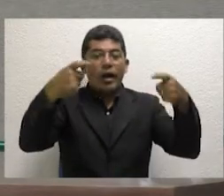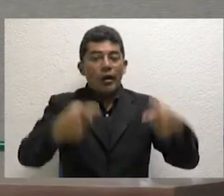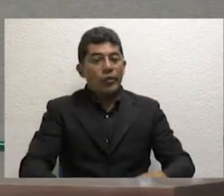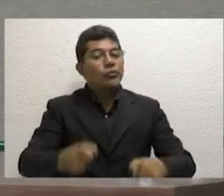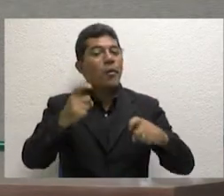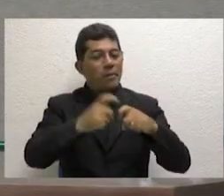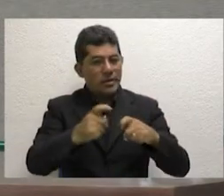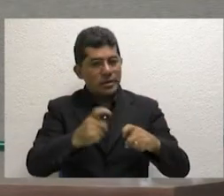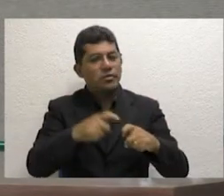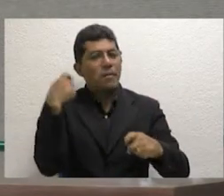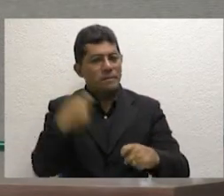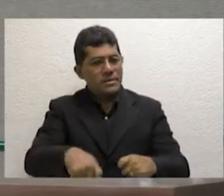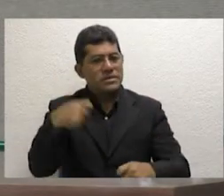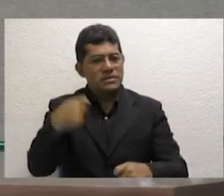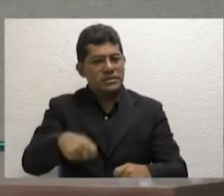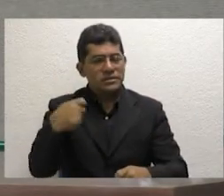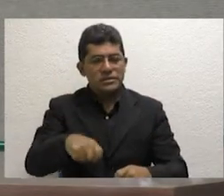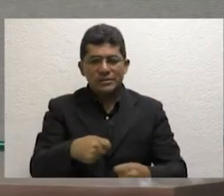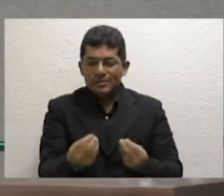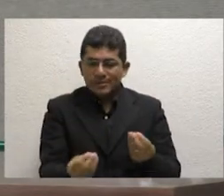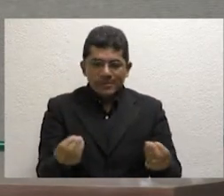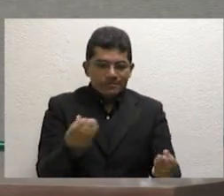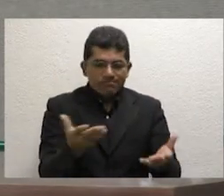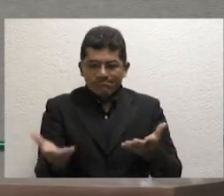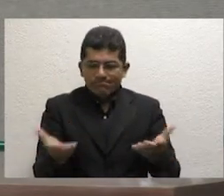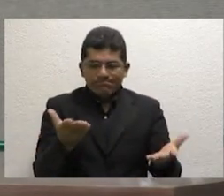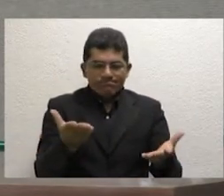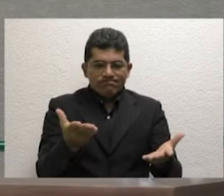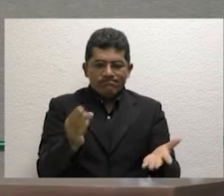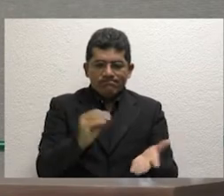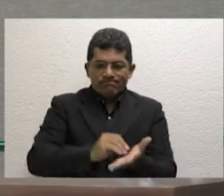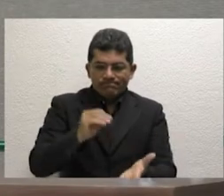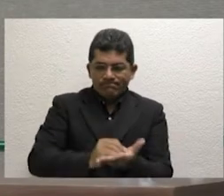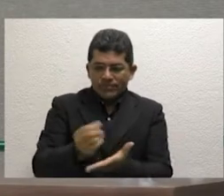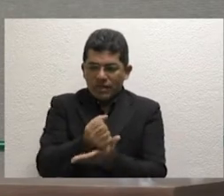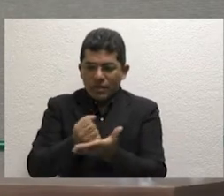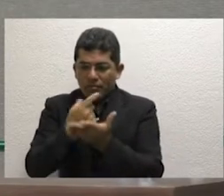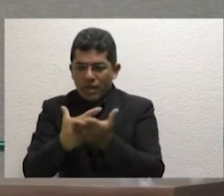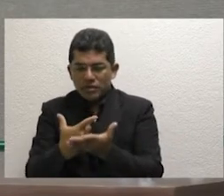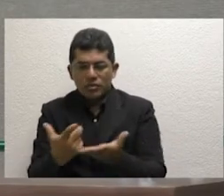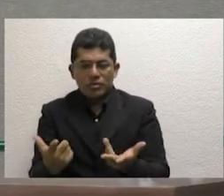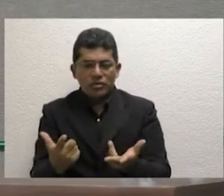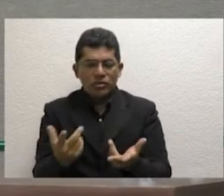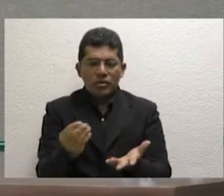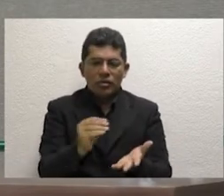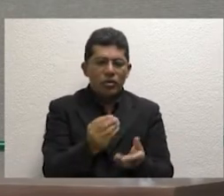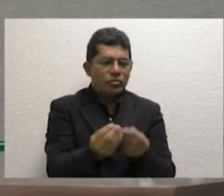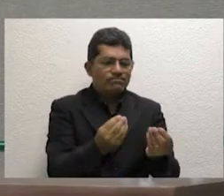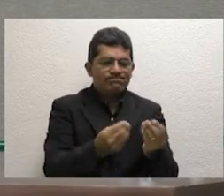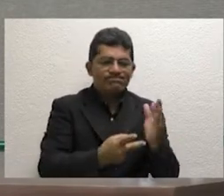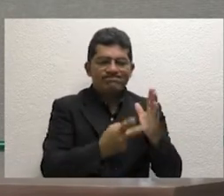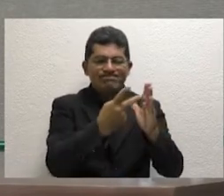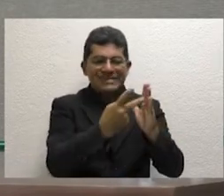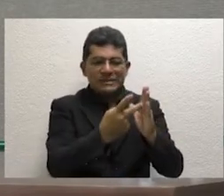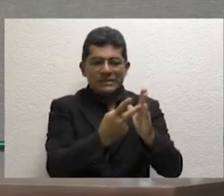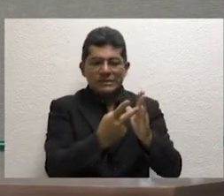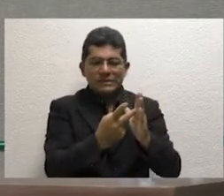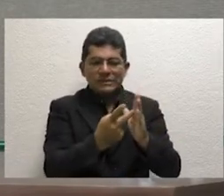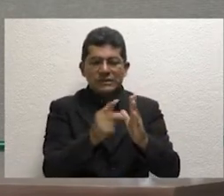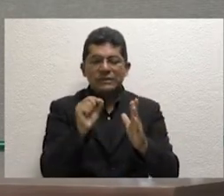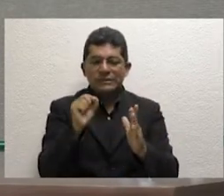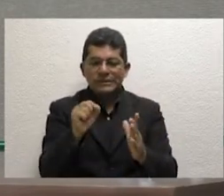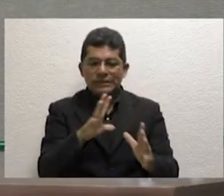precisa decidir pela ausência de insumos quem vive e quem